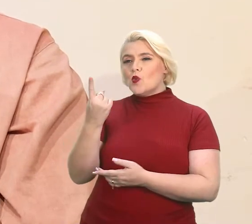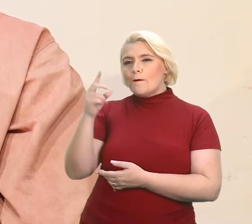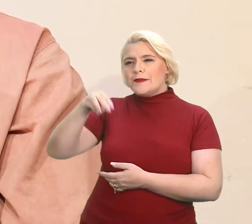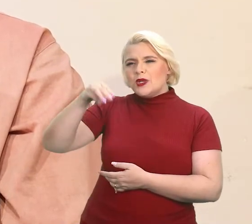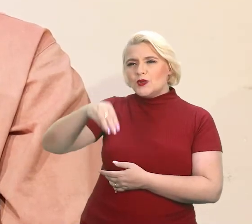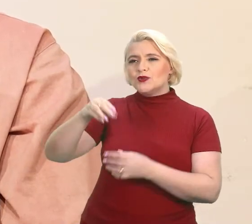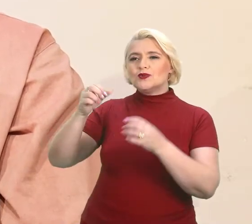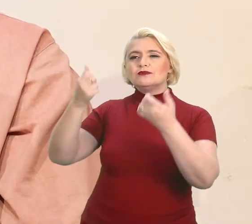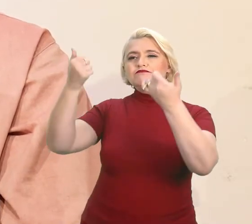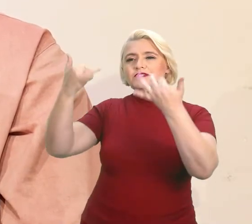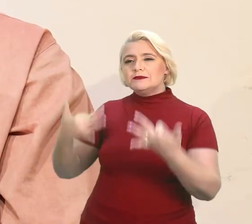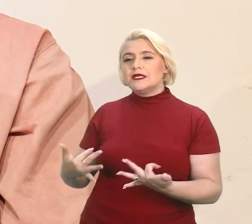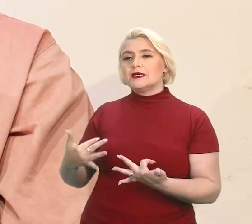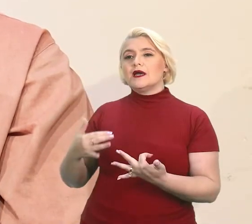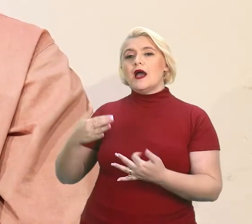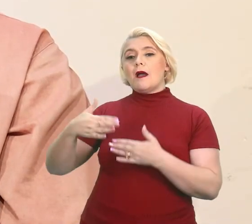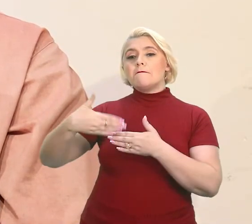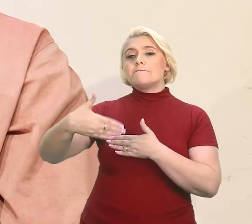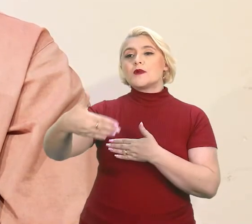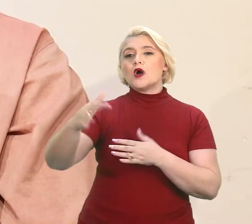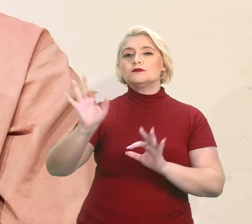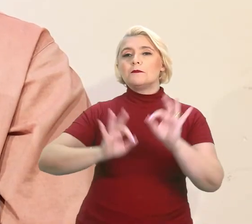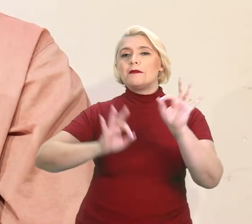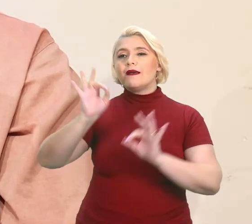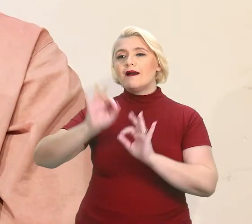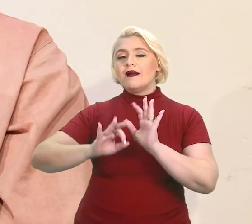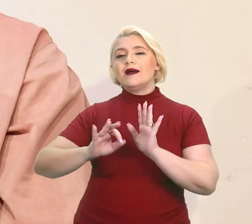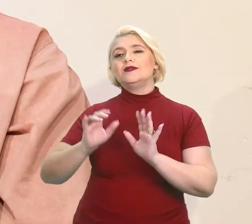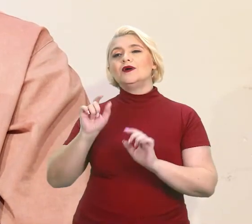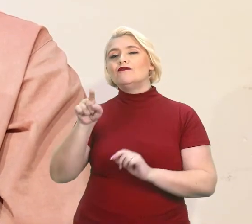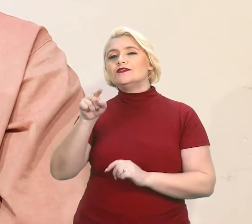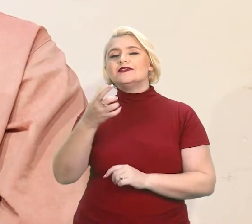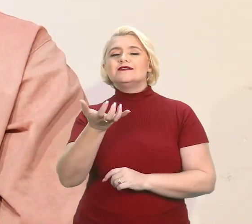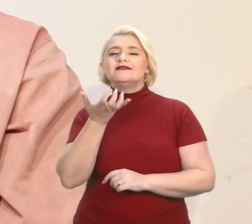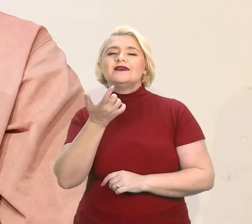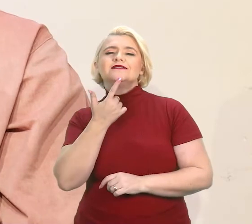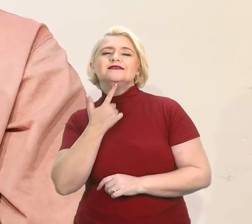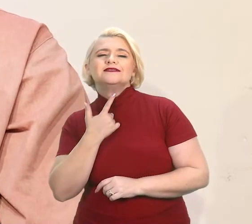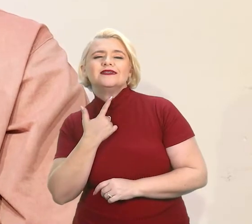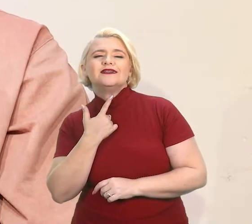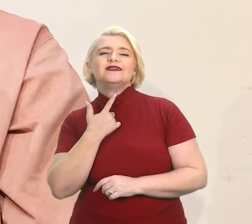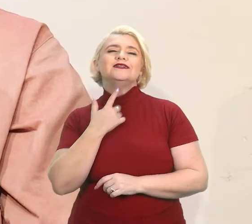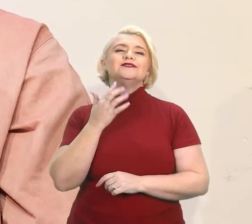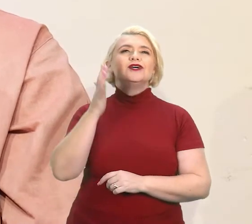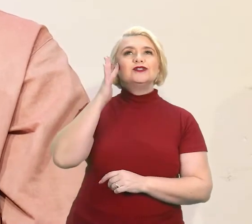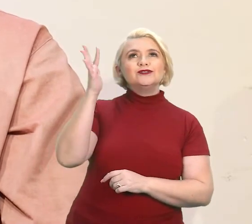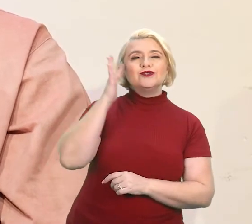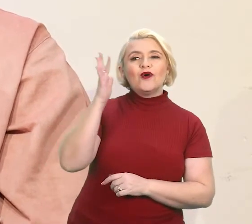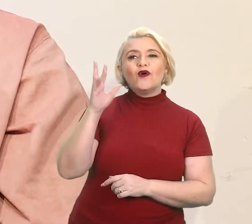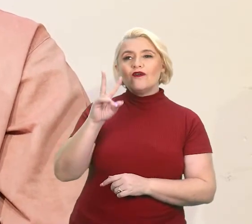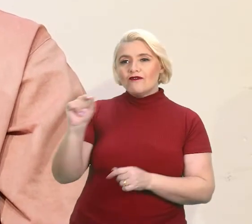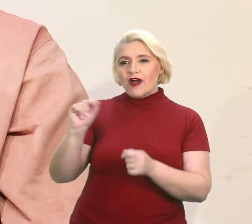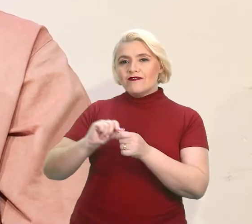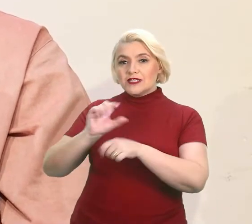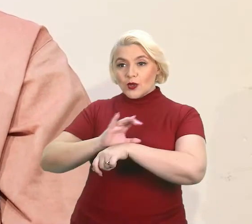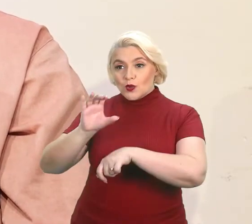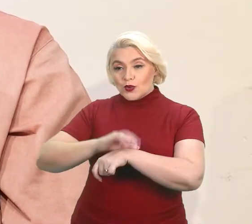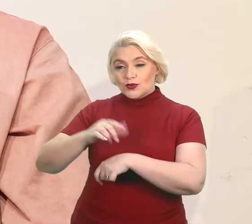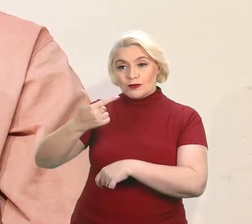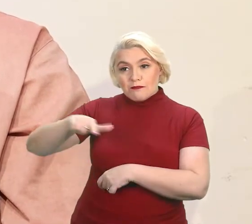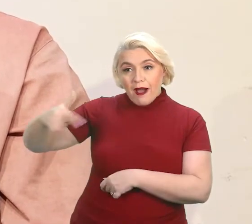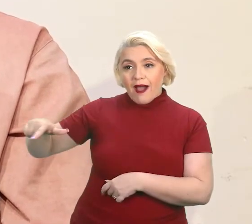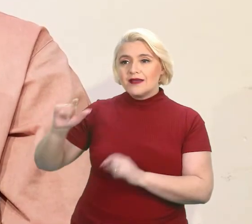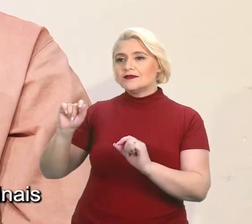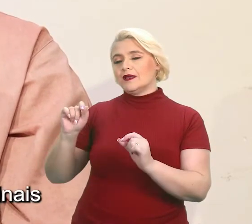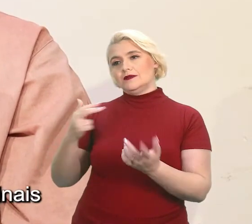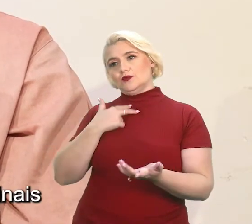minutinho, quais são os próximos planos, o que é que você deseja, o que é que você vai fazer mais cursos,